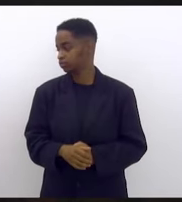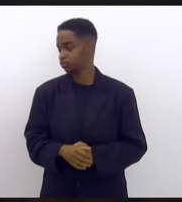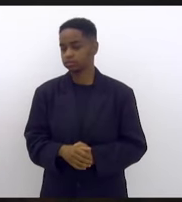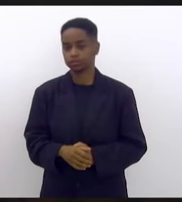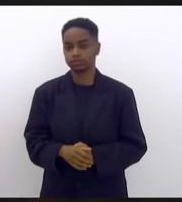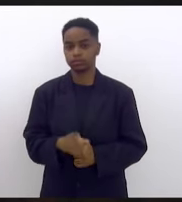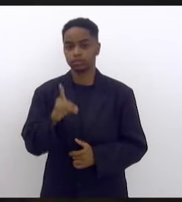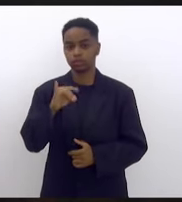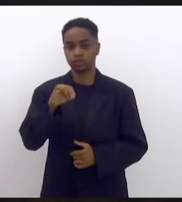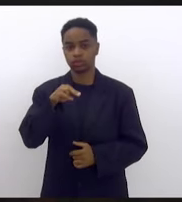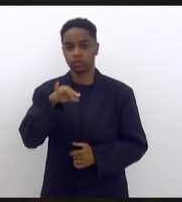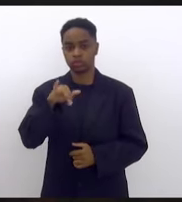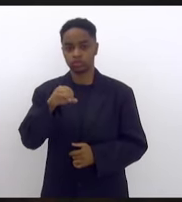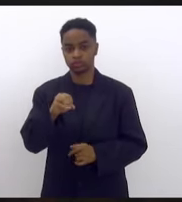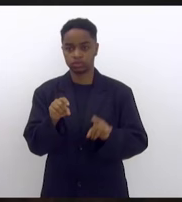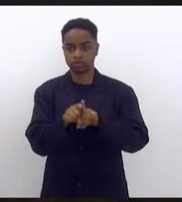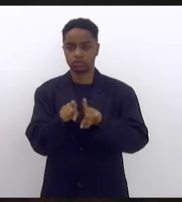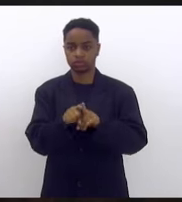Dionísio Lins também.